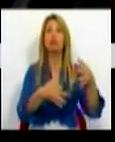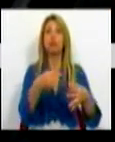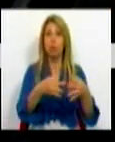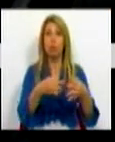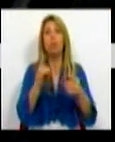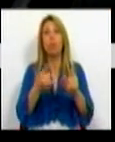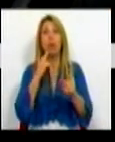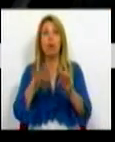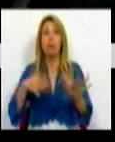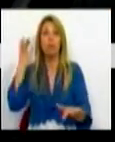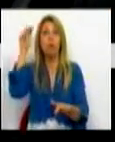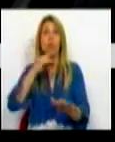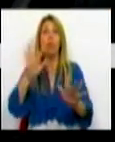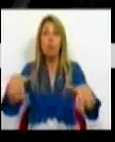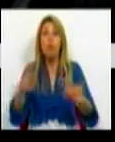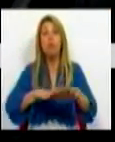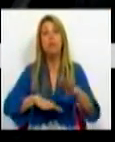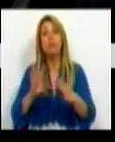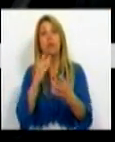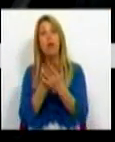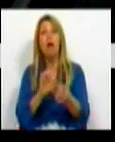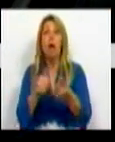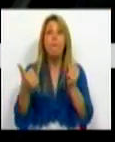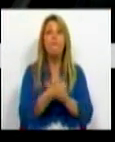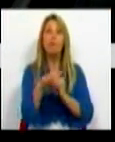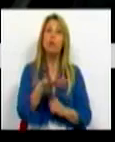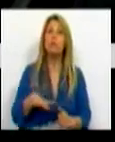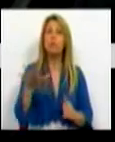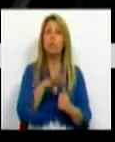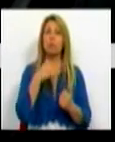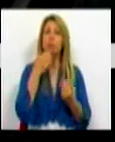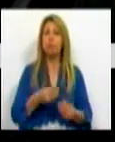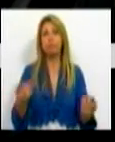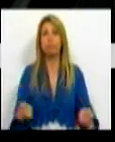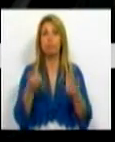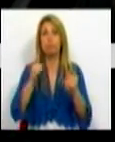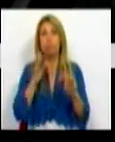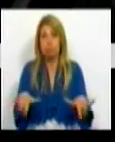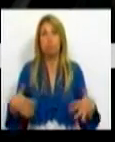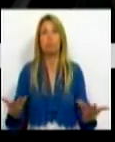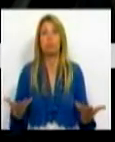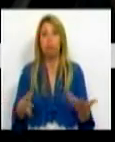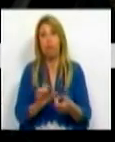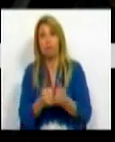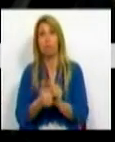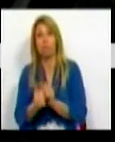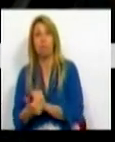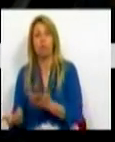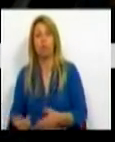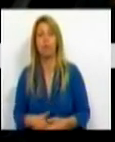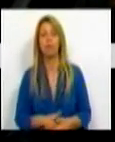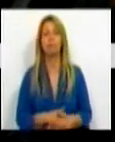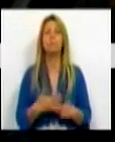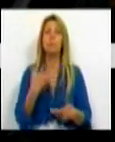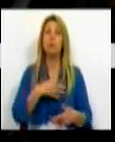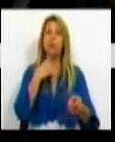corrigir eventuais, isto é, situações de incorreção que possam ser justamente retificadas.